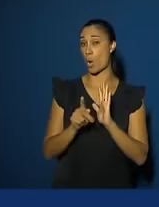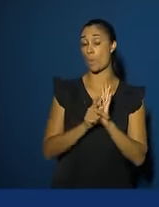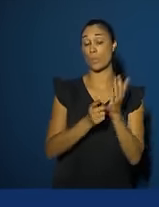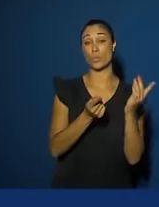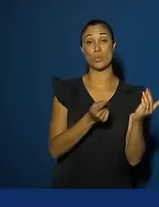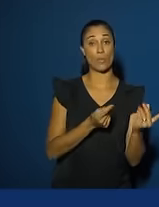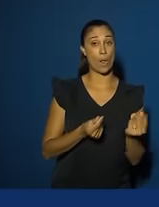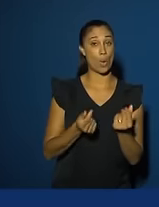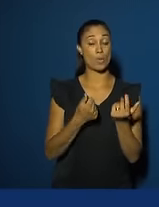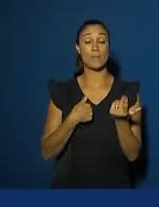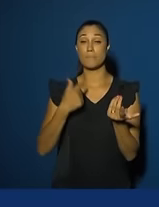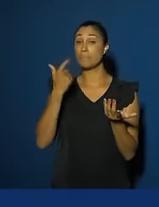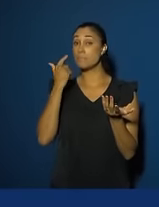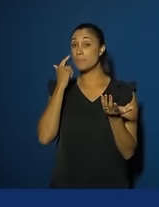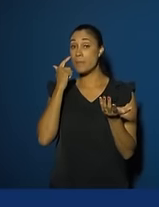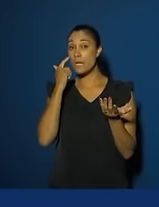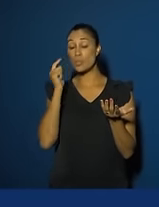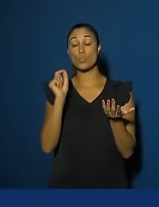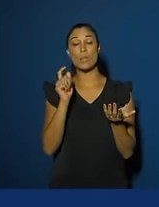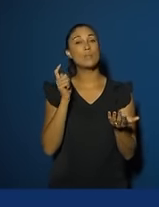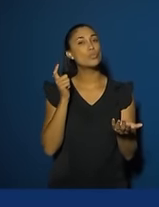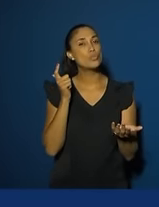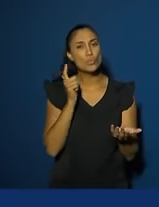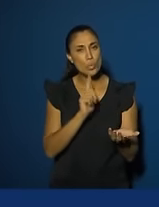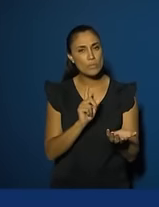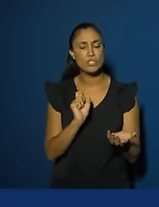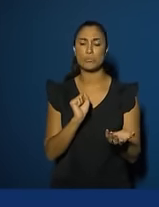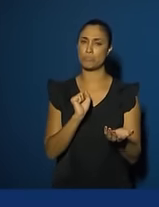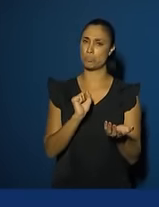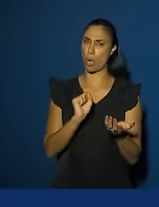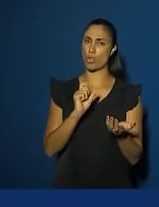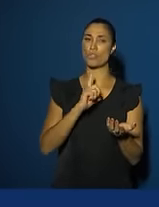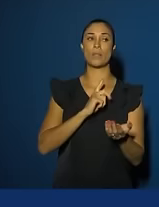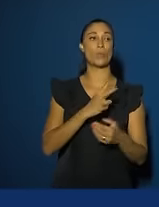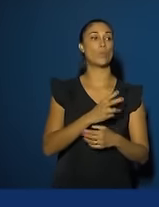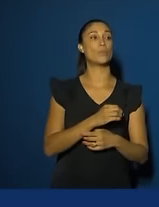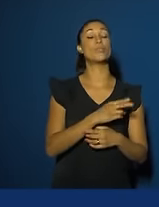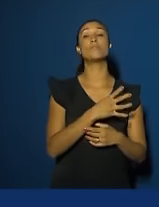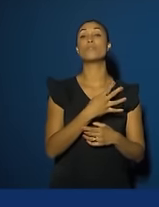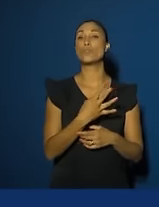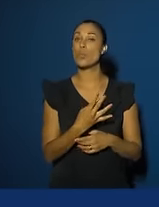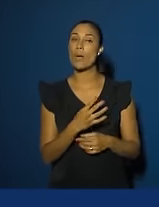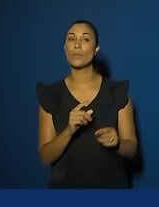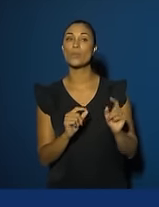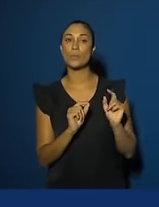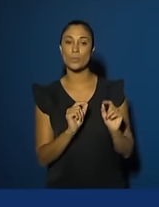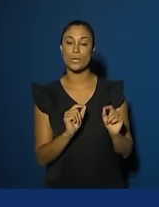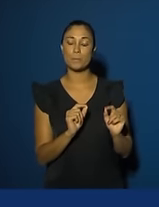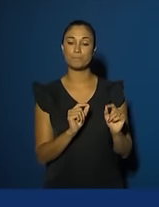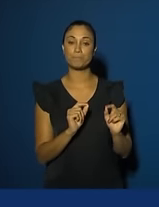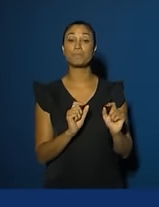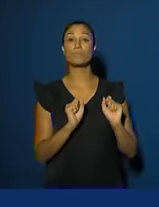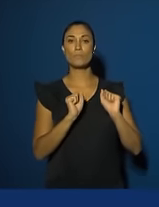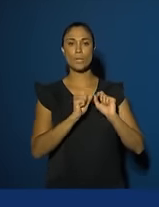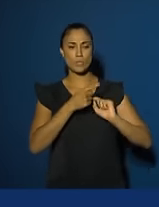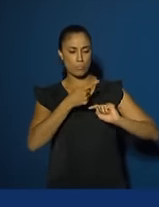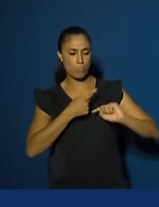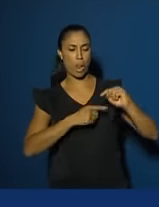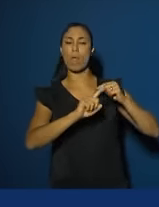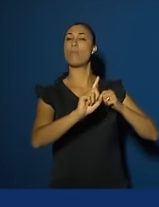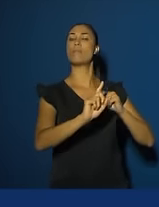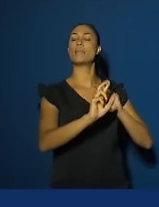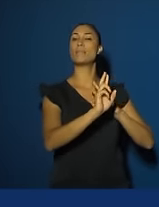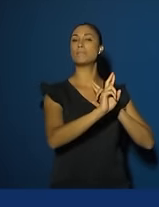preços eu penso que nós de novo podemos ter um 2024 que supere as